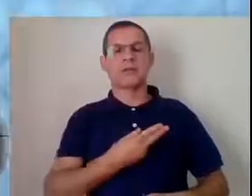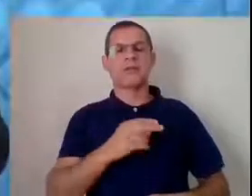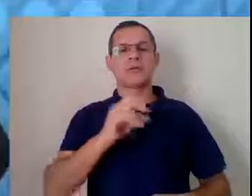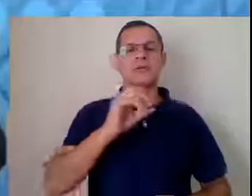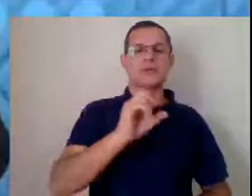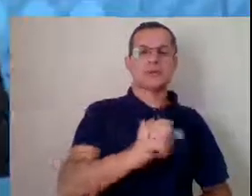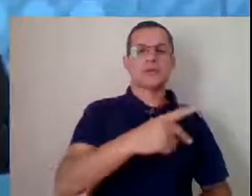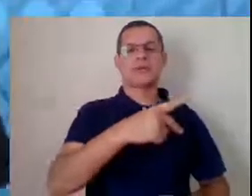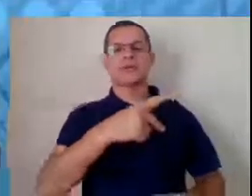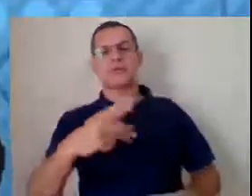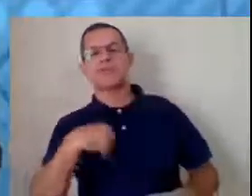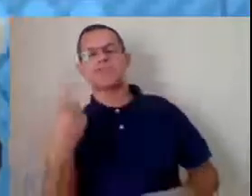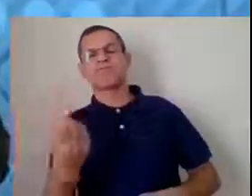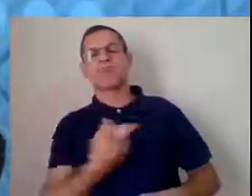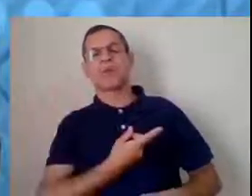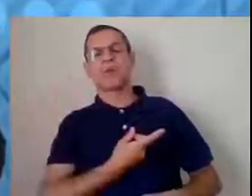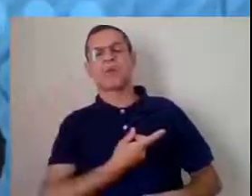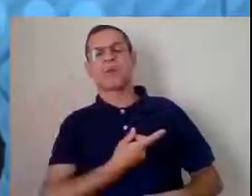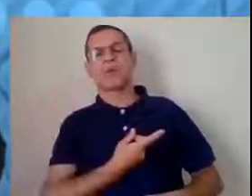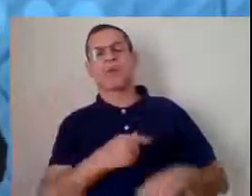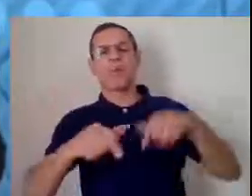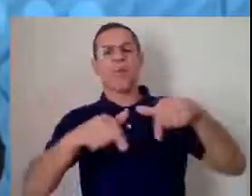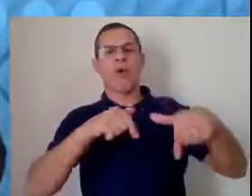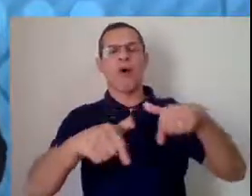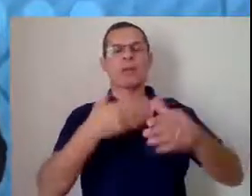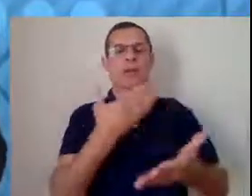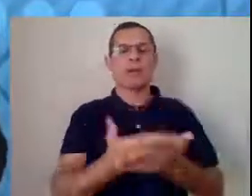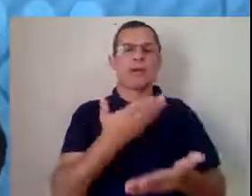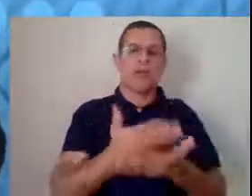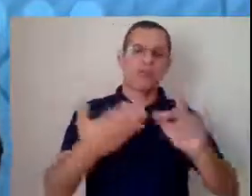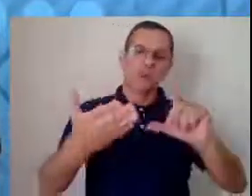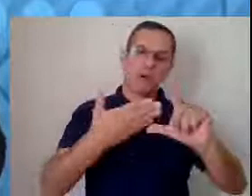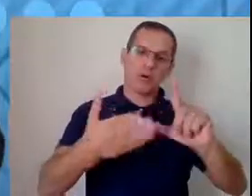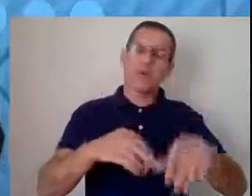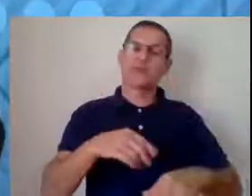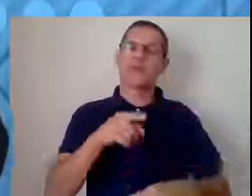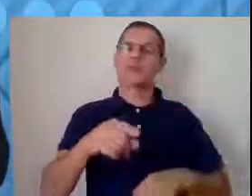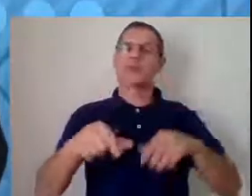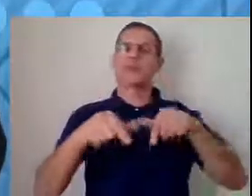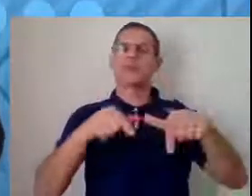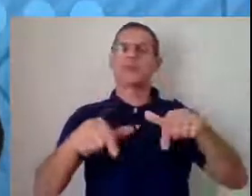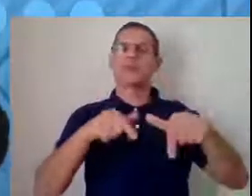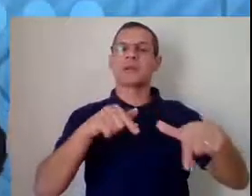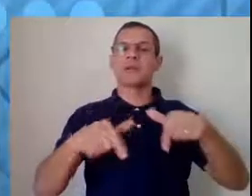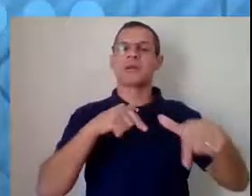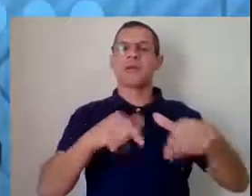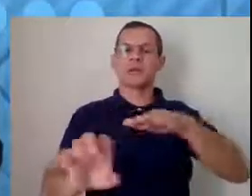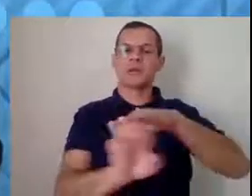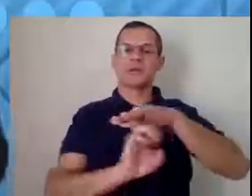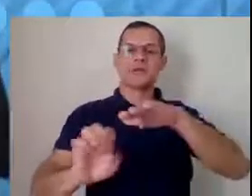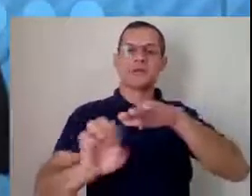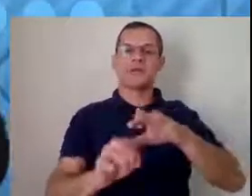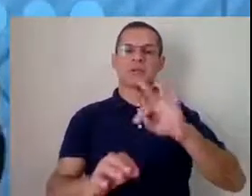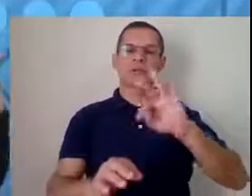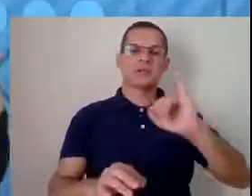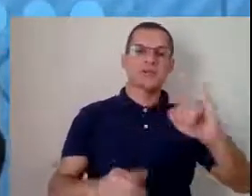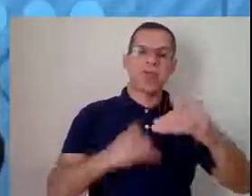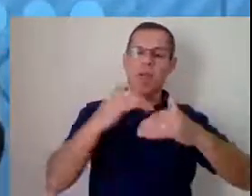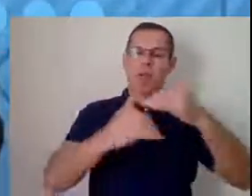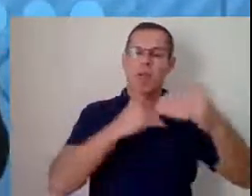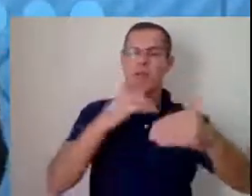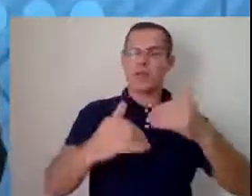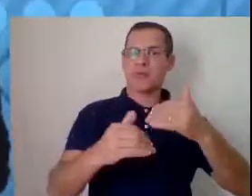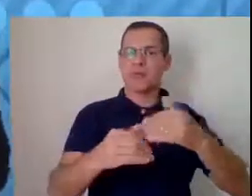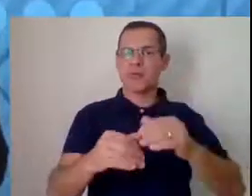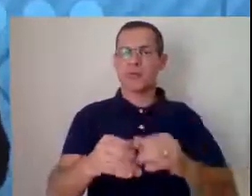situação problema, que nós vamos trabalhar aí na nossa aula, você trabalha em uma empresa de TI que desenvolveu